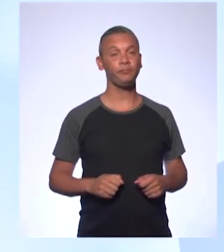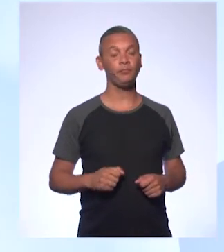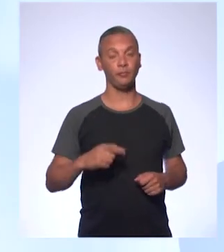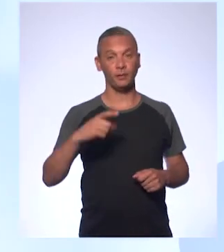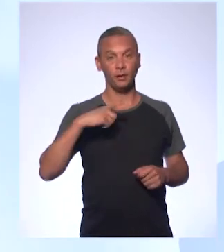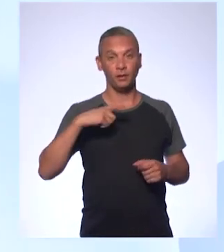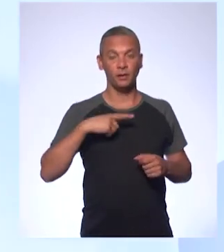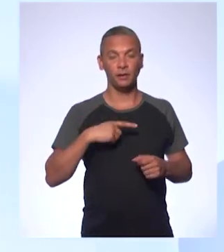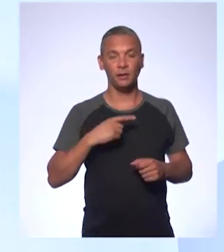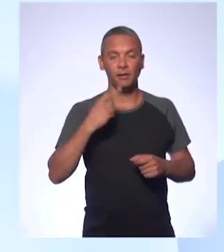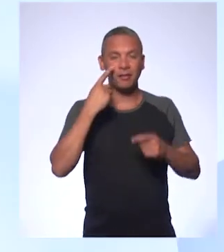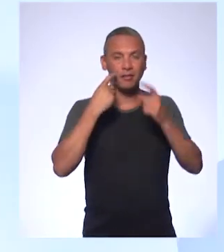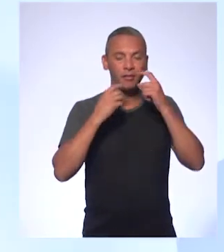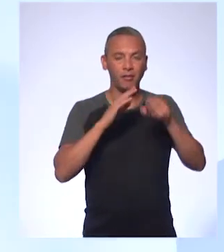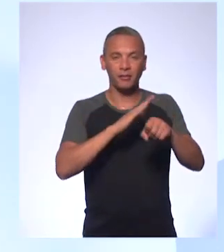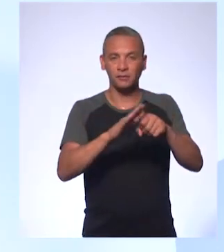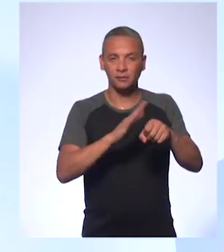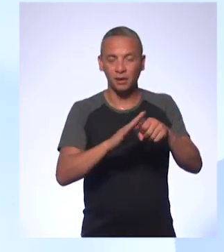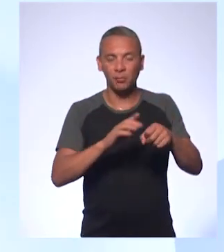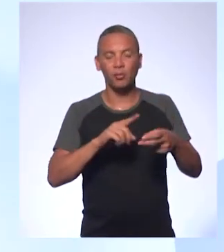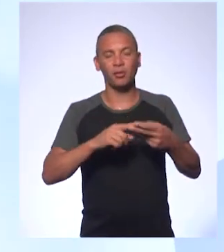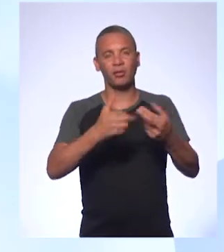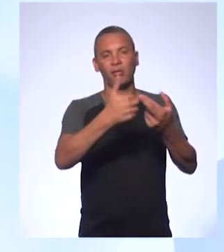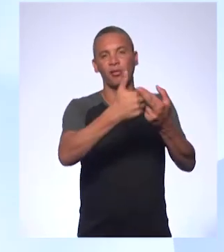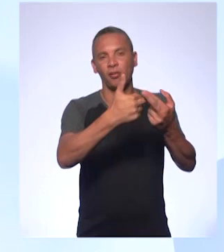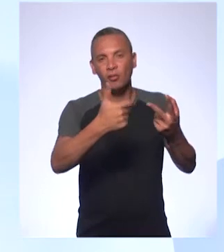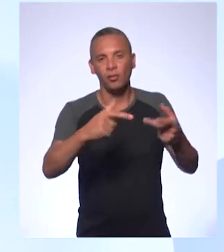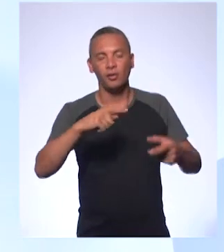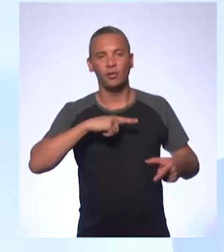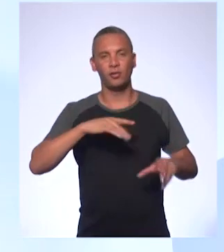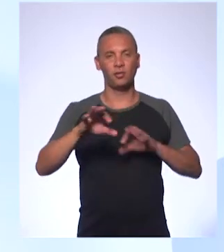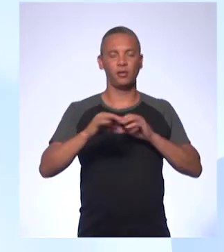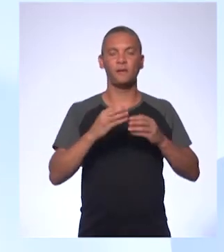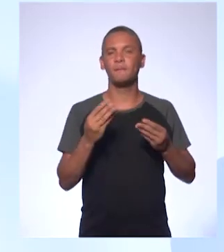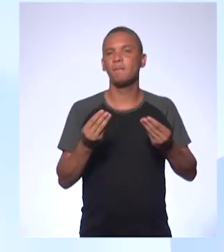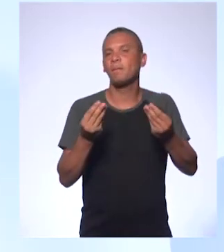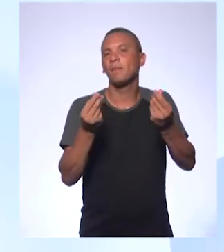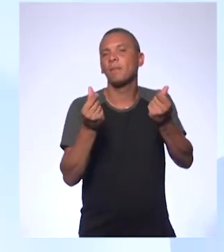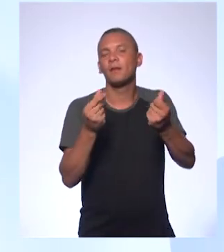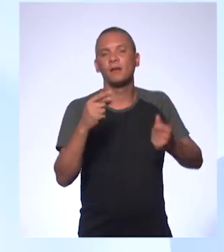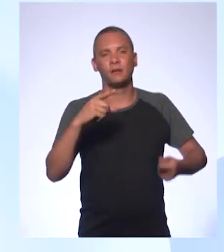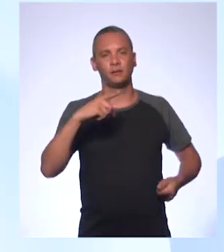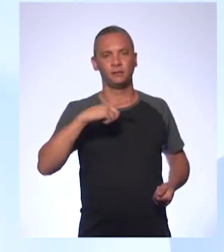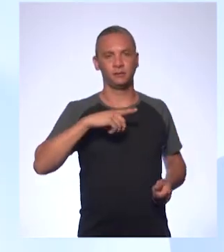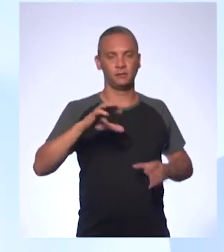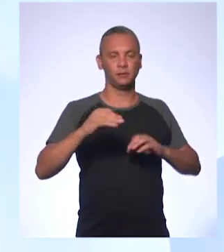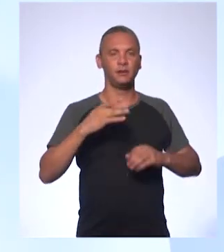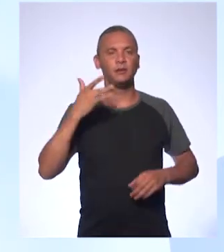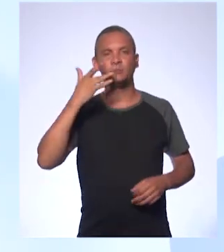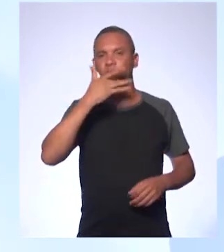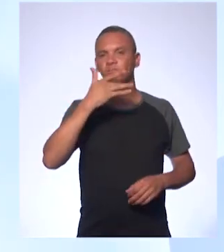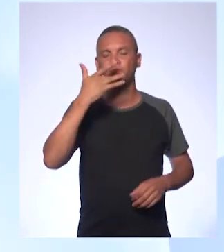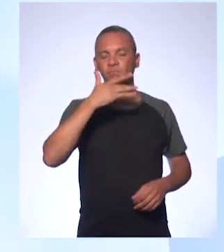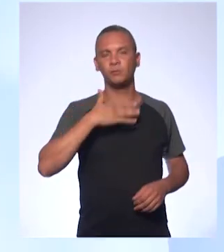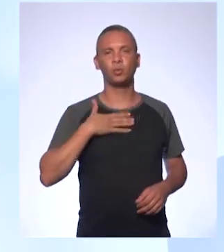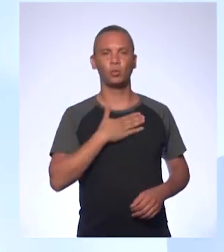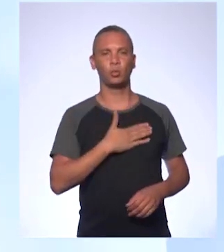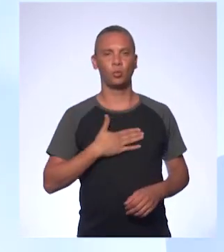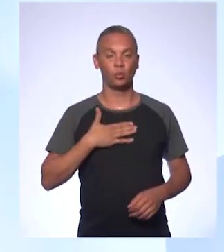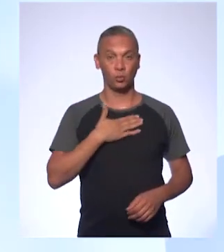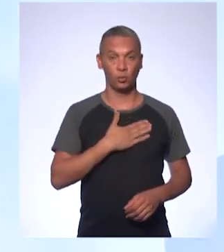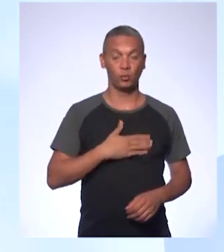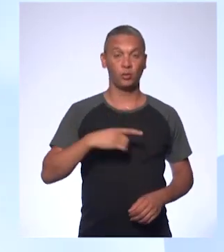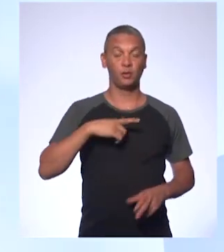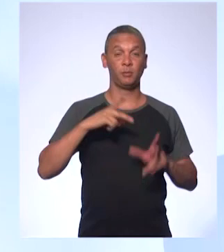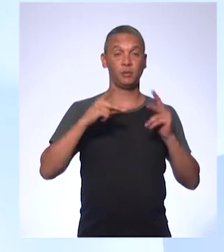leva cebola, leva um monte de coisas que está falando. Ele está falando do sabor, está falando que todo mundo gosta. Quando tem empanada, todo mundo